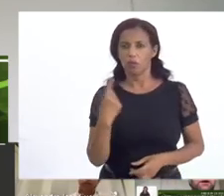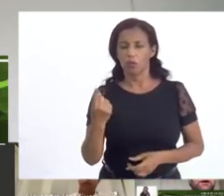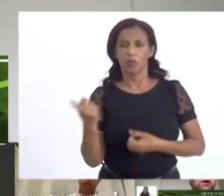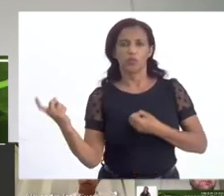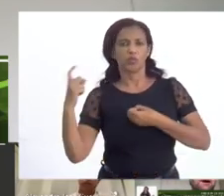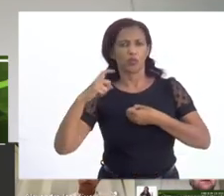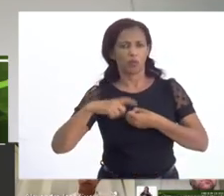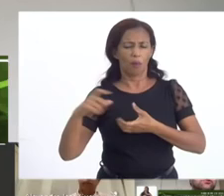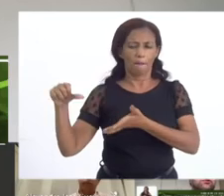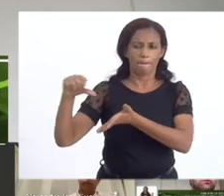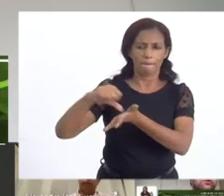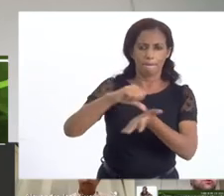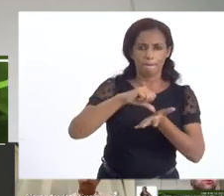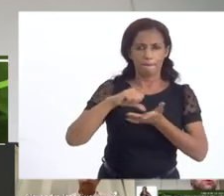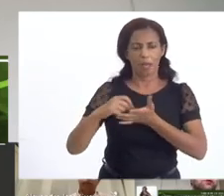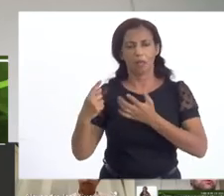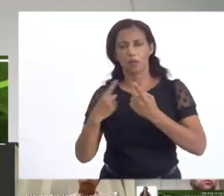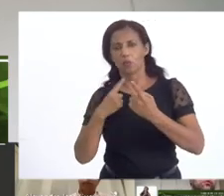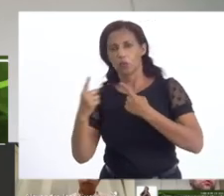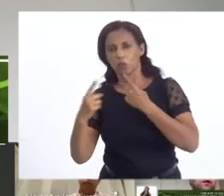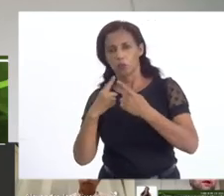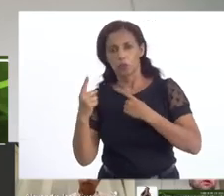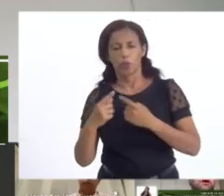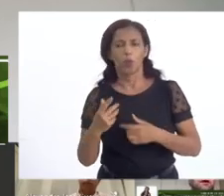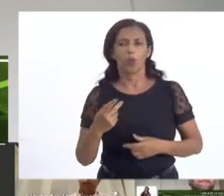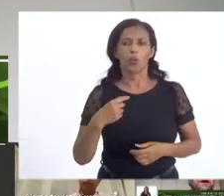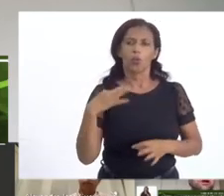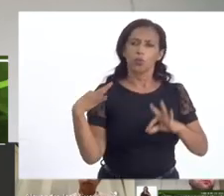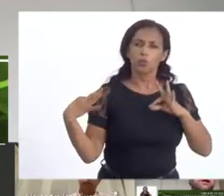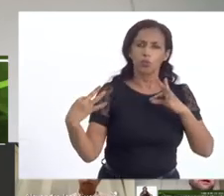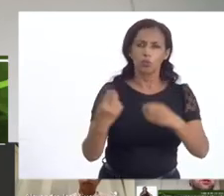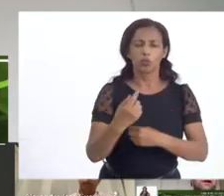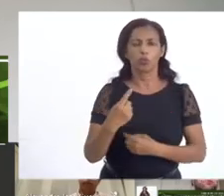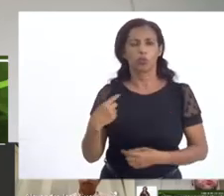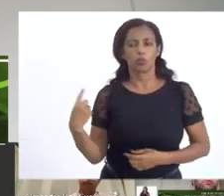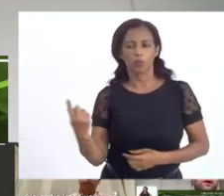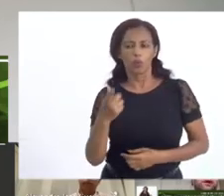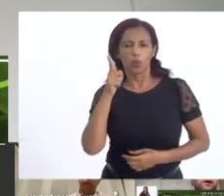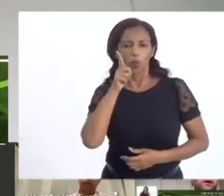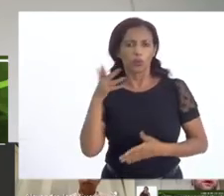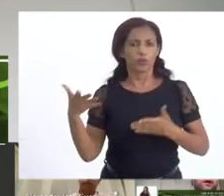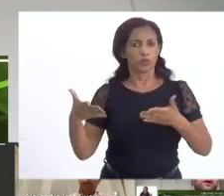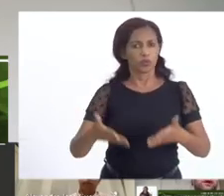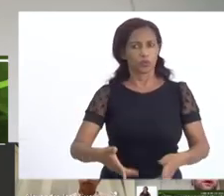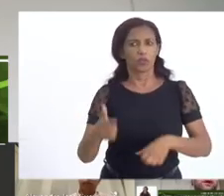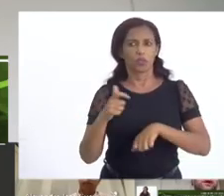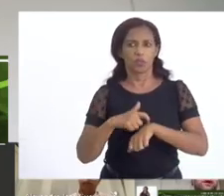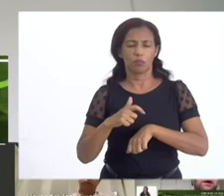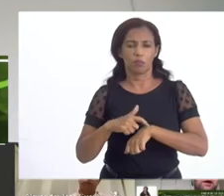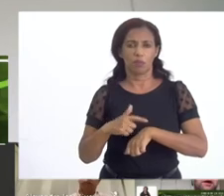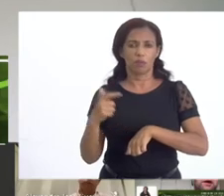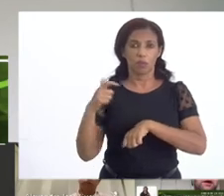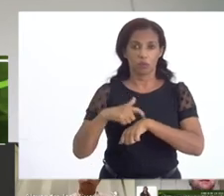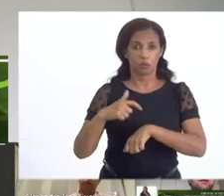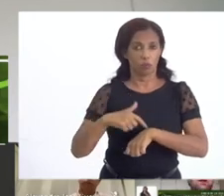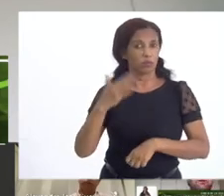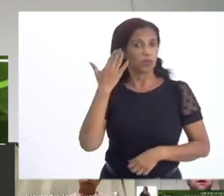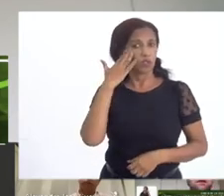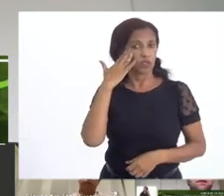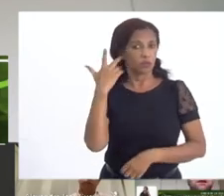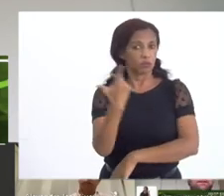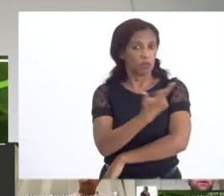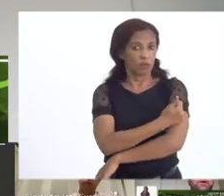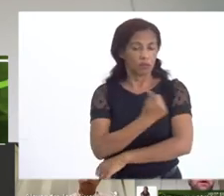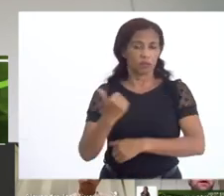vários fóruns, debates com gestores de turismo, com todo o trade, para que a gente pudesse chegar nesse momento. Um momento que a gente entende que a